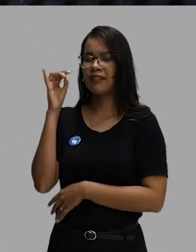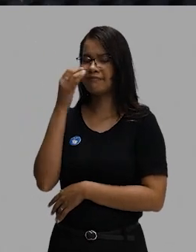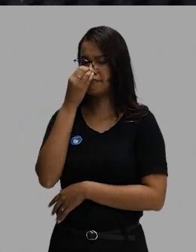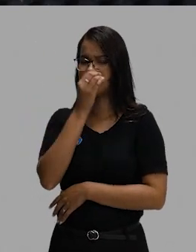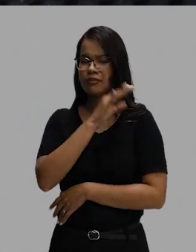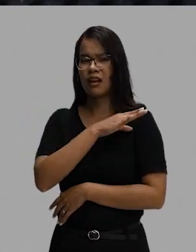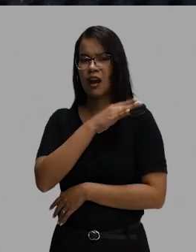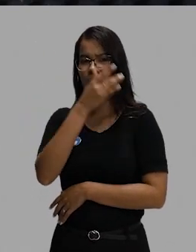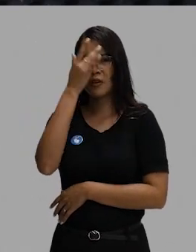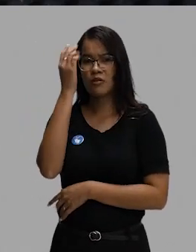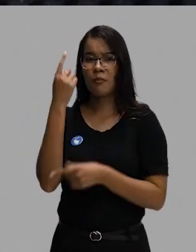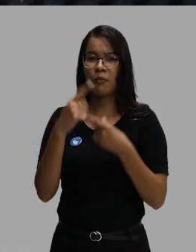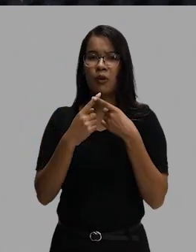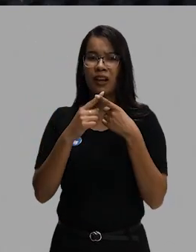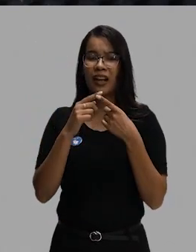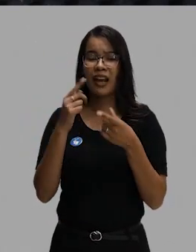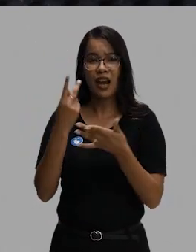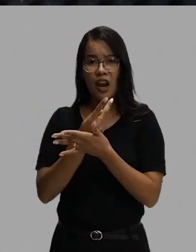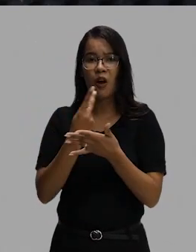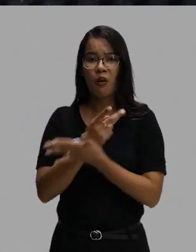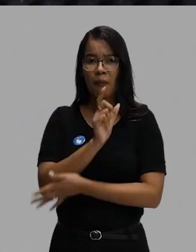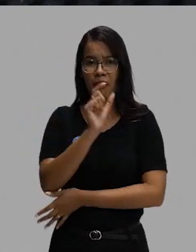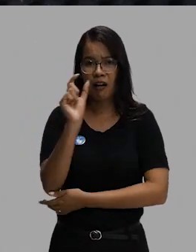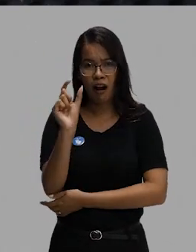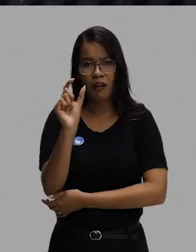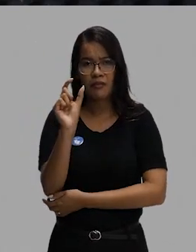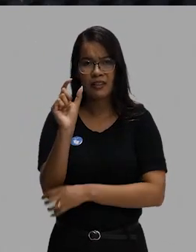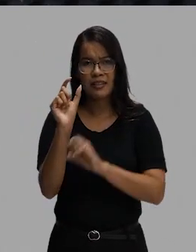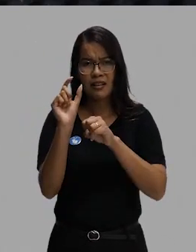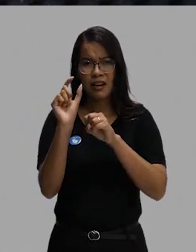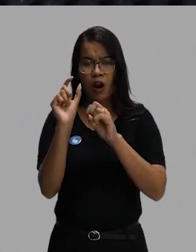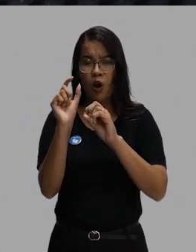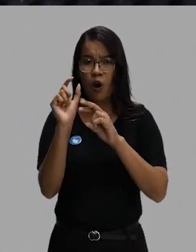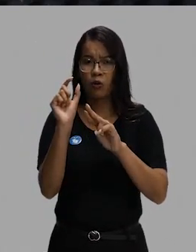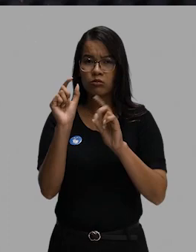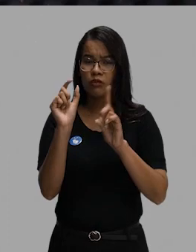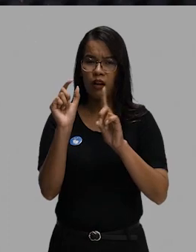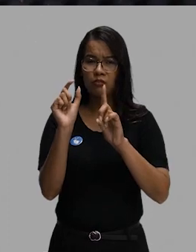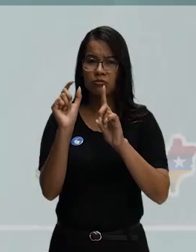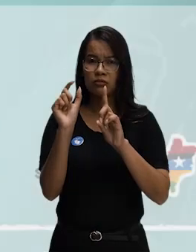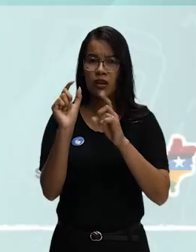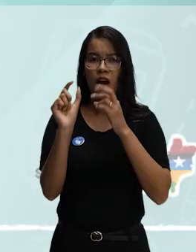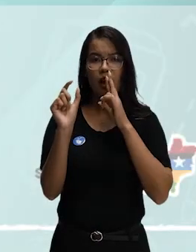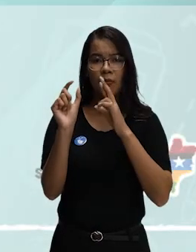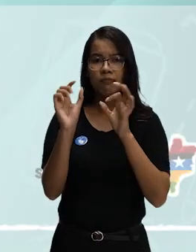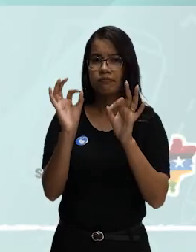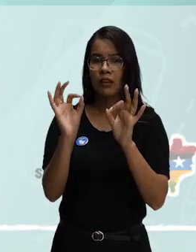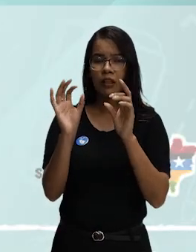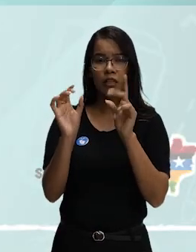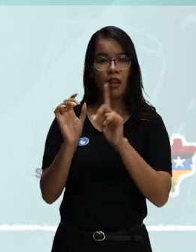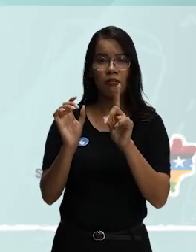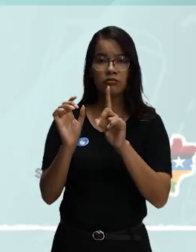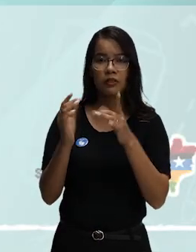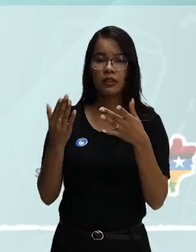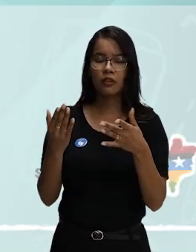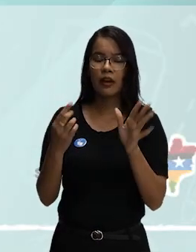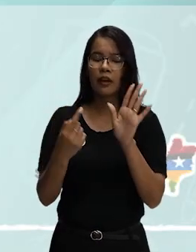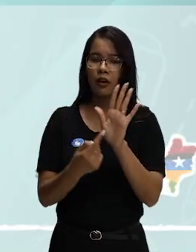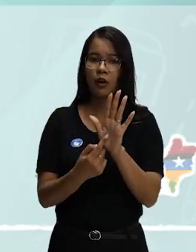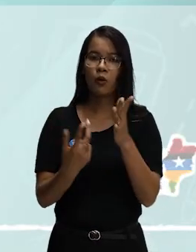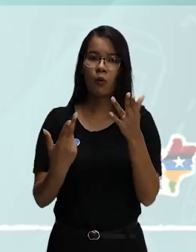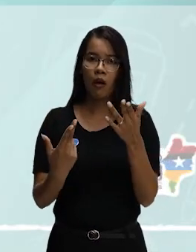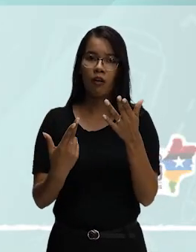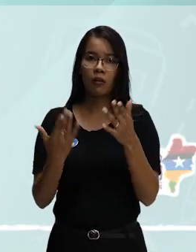direito a gramática? Sim ou não? Não. Então, é mais ou menos isso que esse período aí propõe.